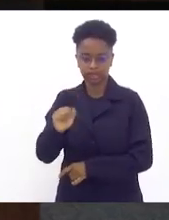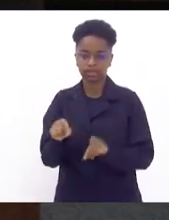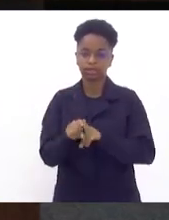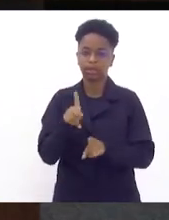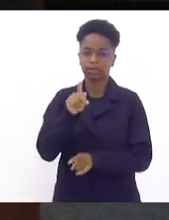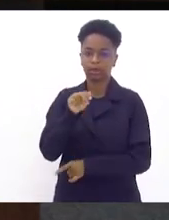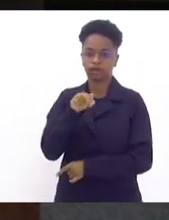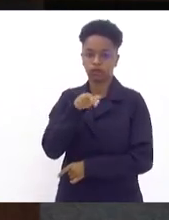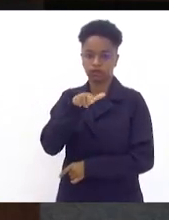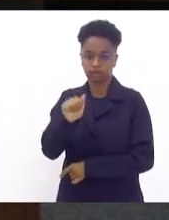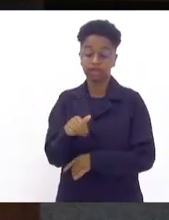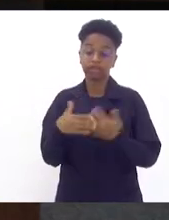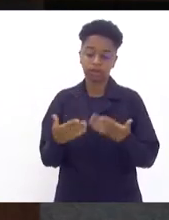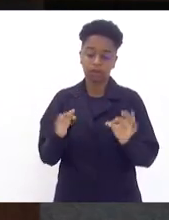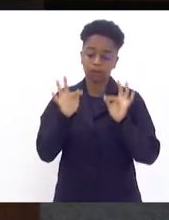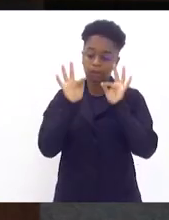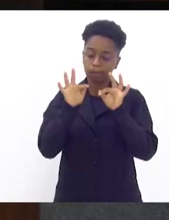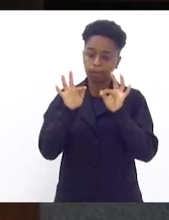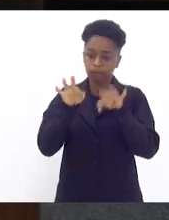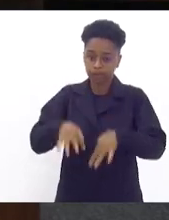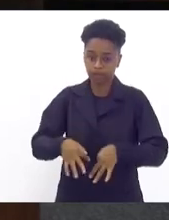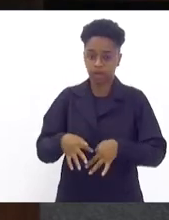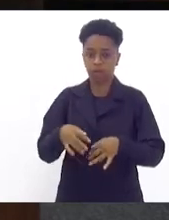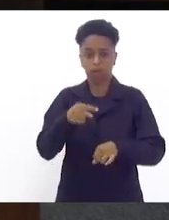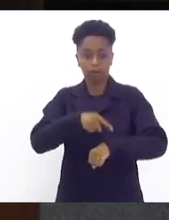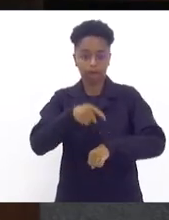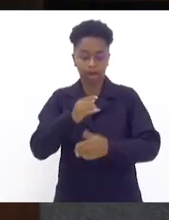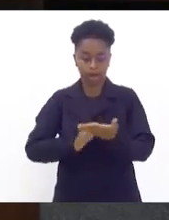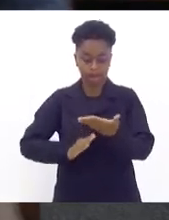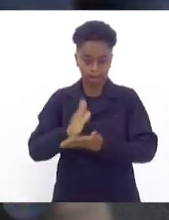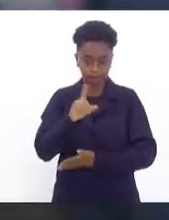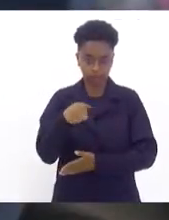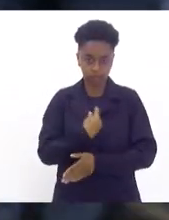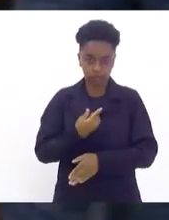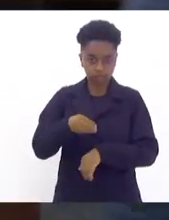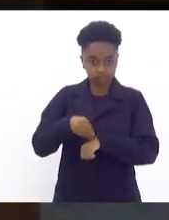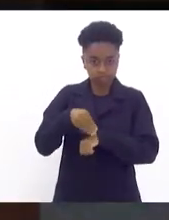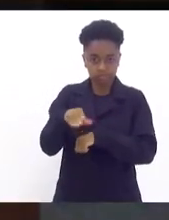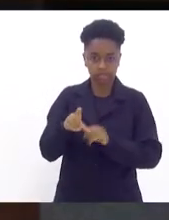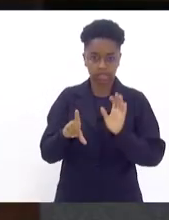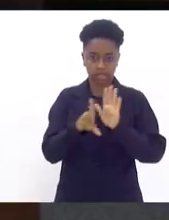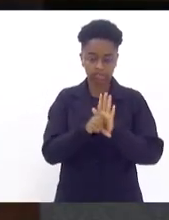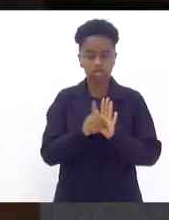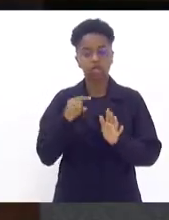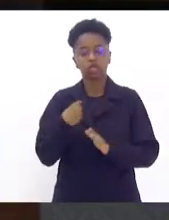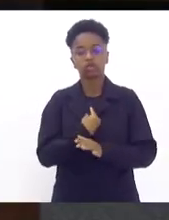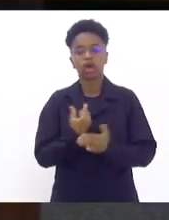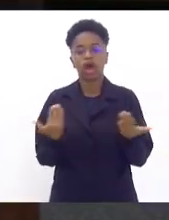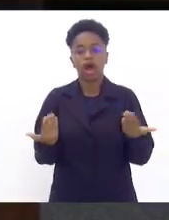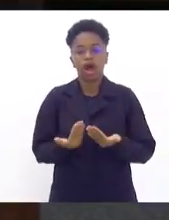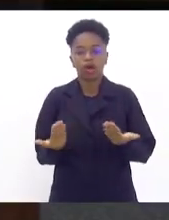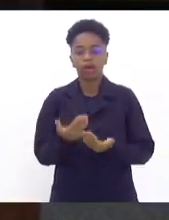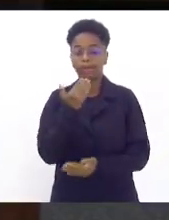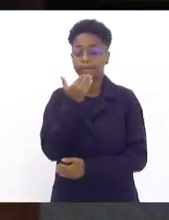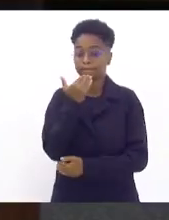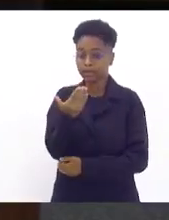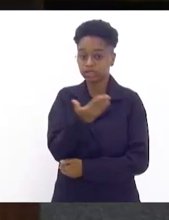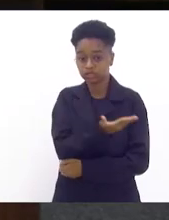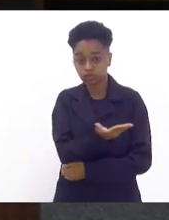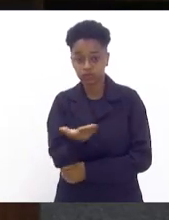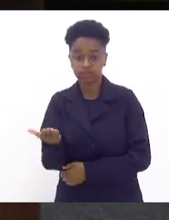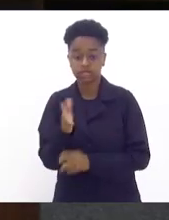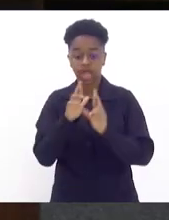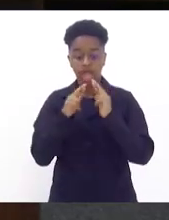vencido esse momento aqui da aprovação da nossa indicação legislativa, nós estaremos pedindo